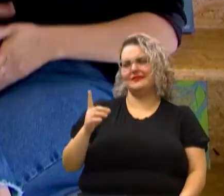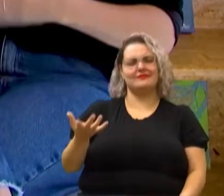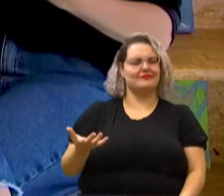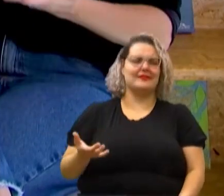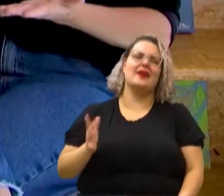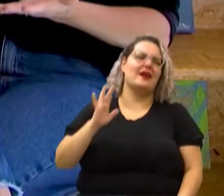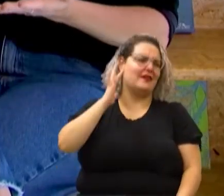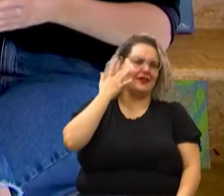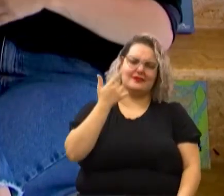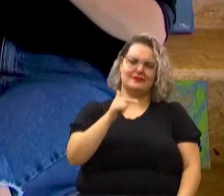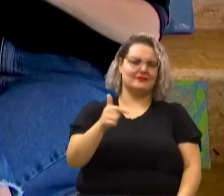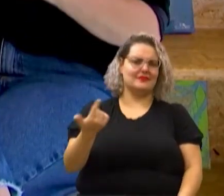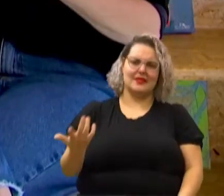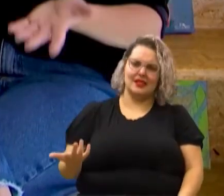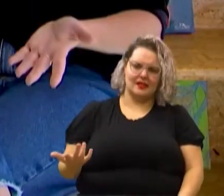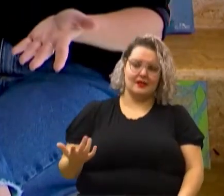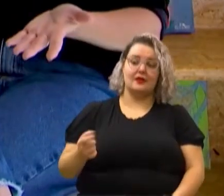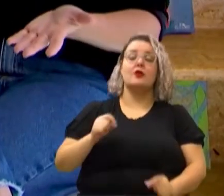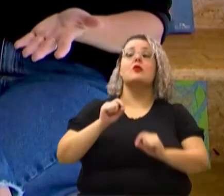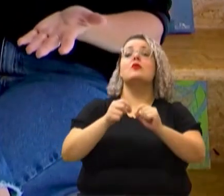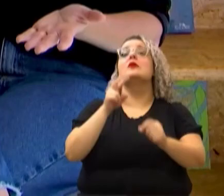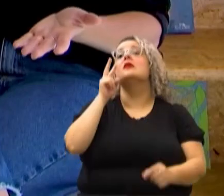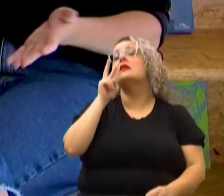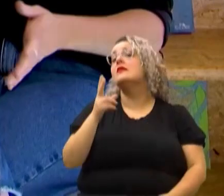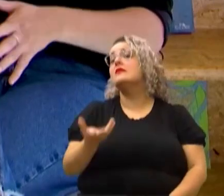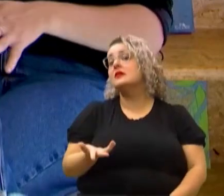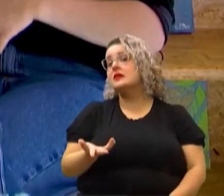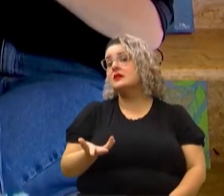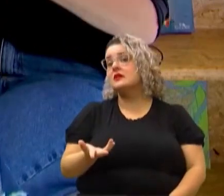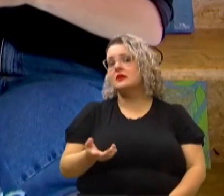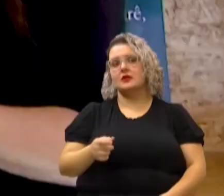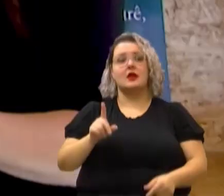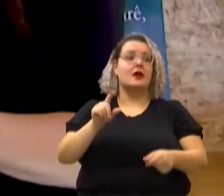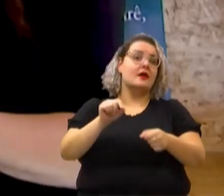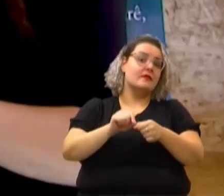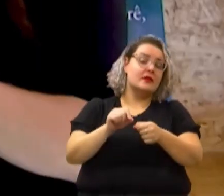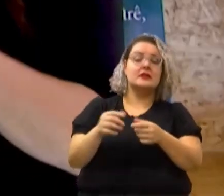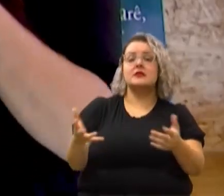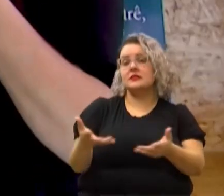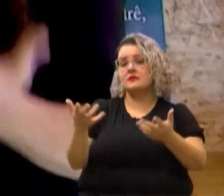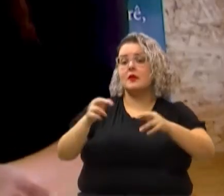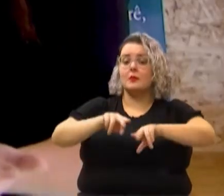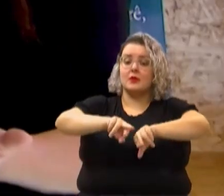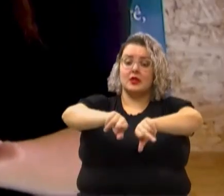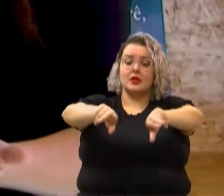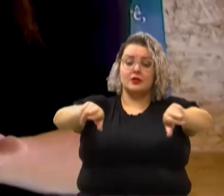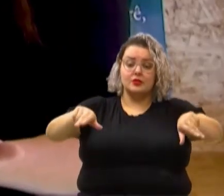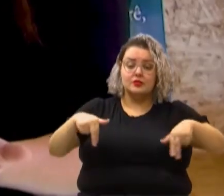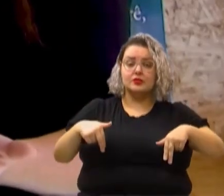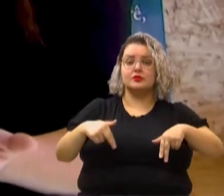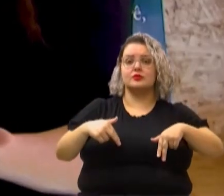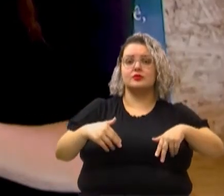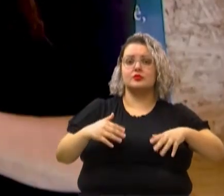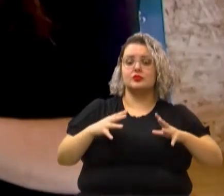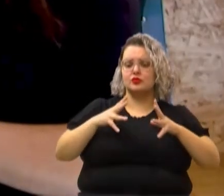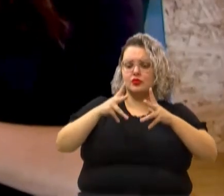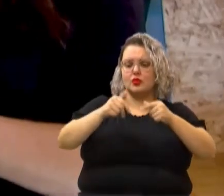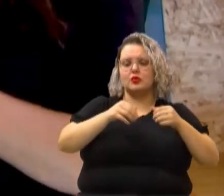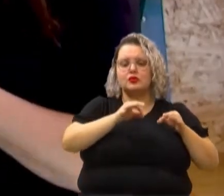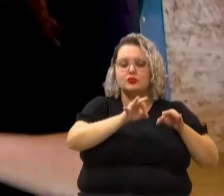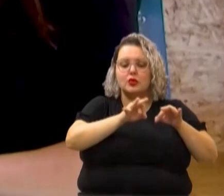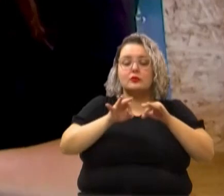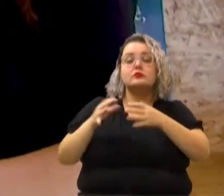mas a gente olha então o que que a gente vai olhar né é é fazer esse incentivo para diversificar o repertório deles